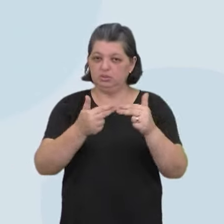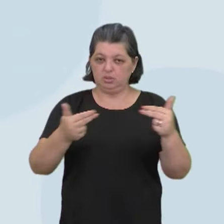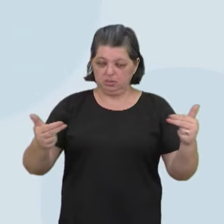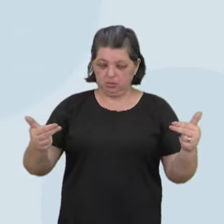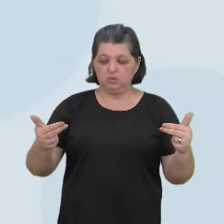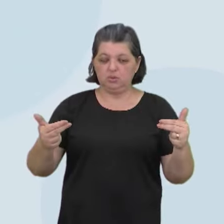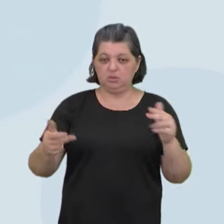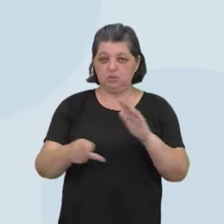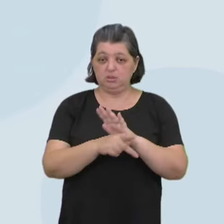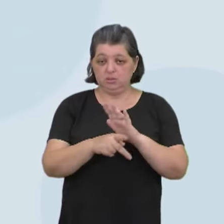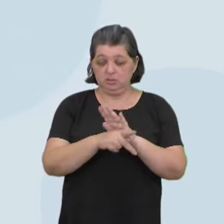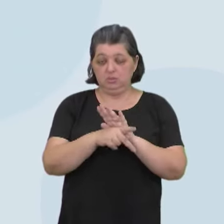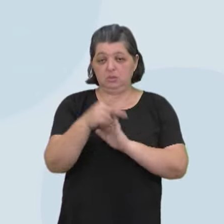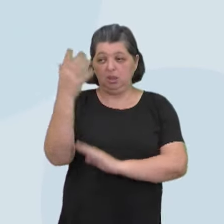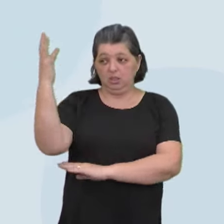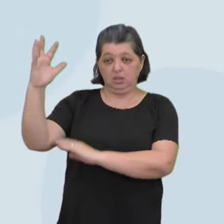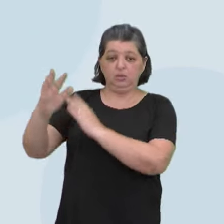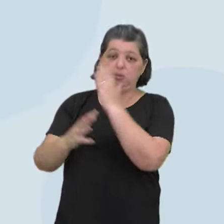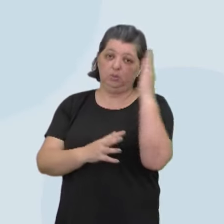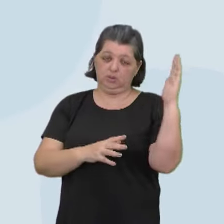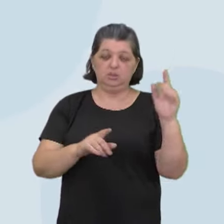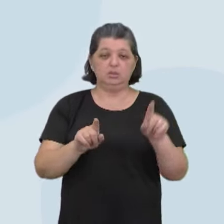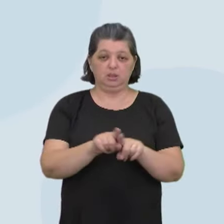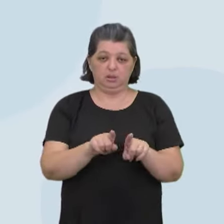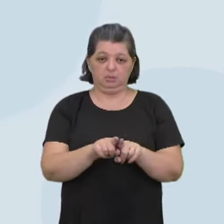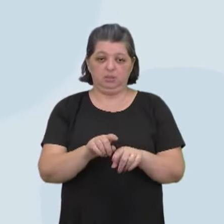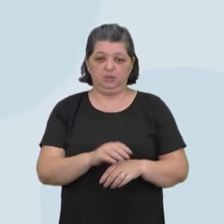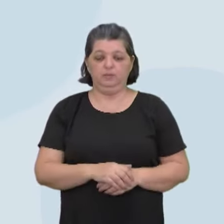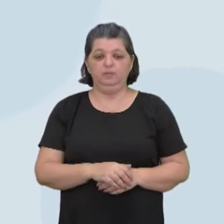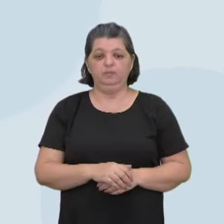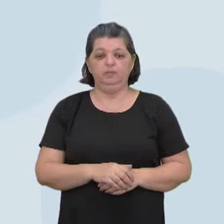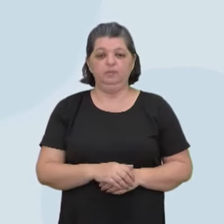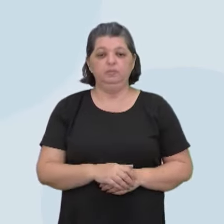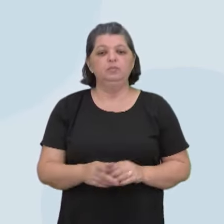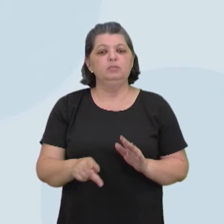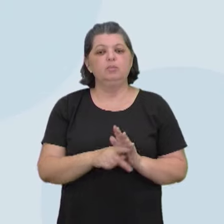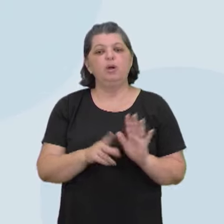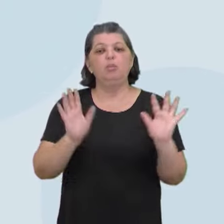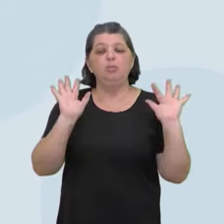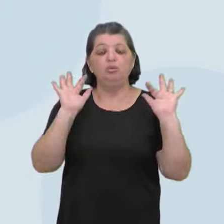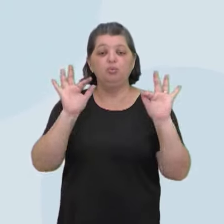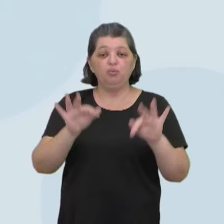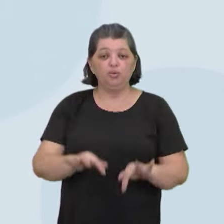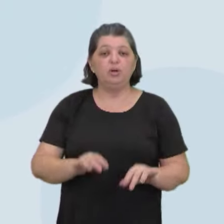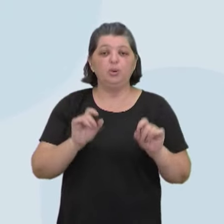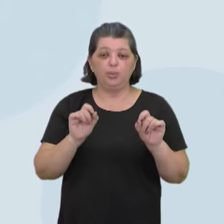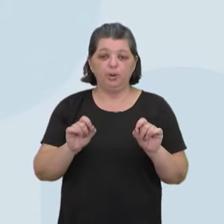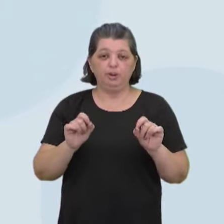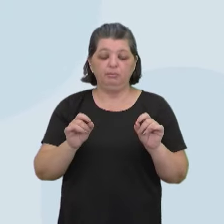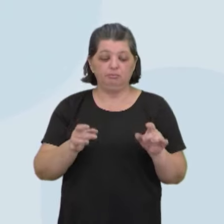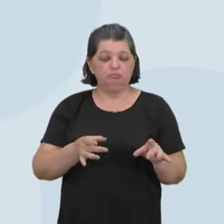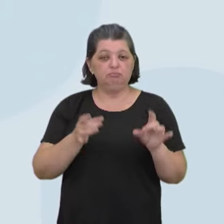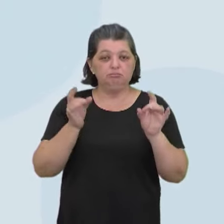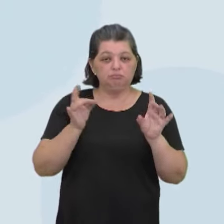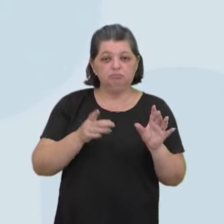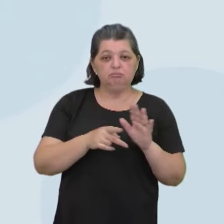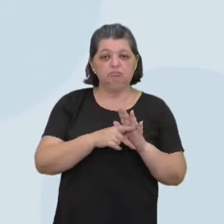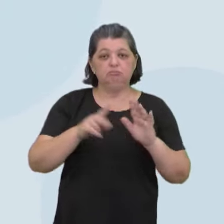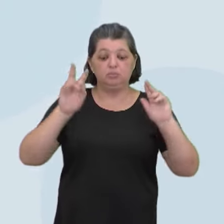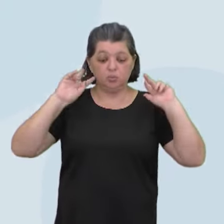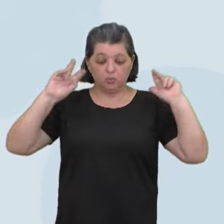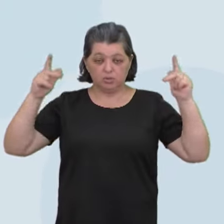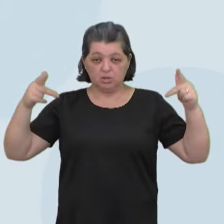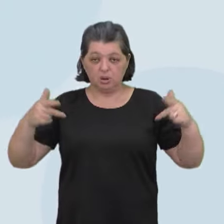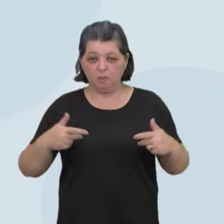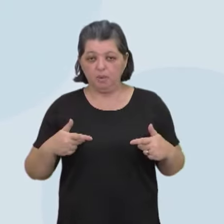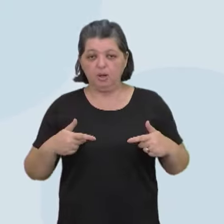da natureza e de seus fenômenos, livrando finalmente os indivíduos, a raça humana,